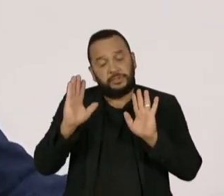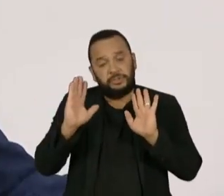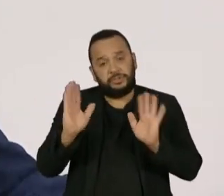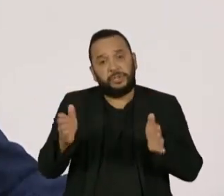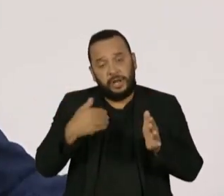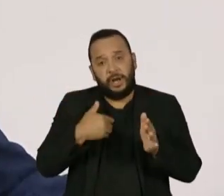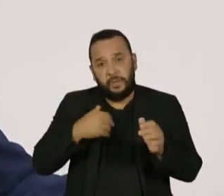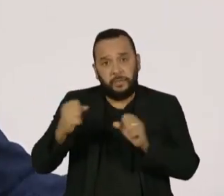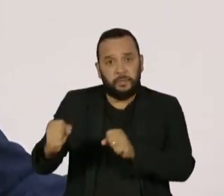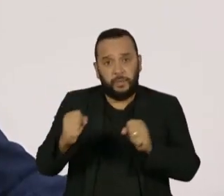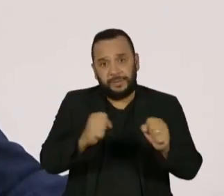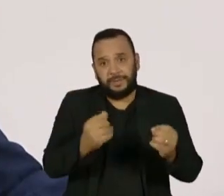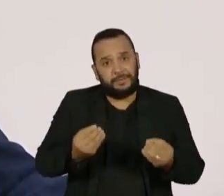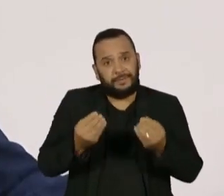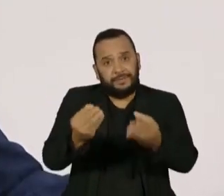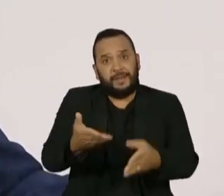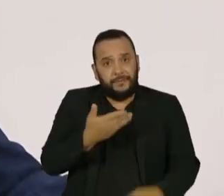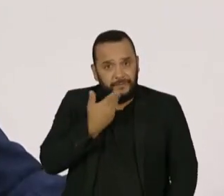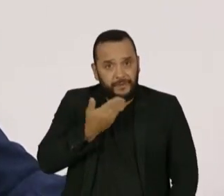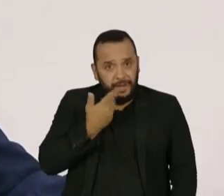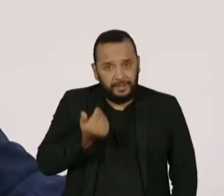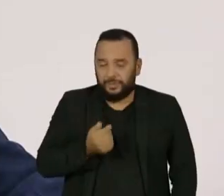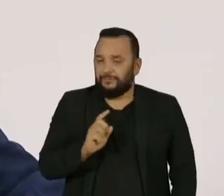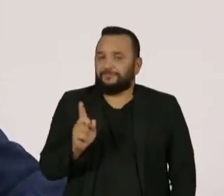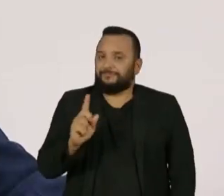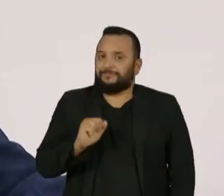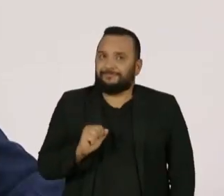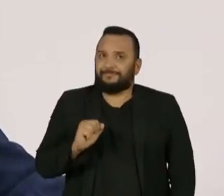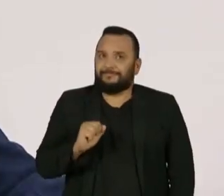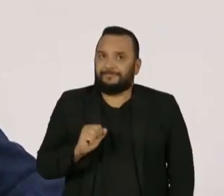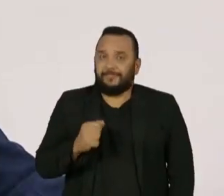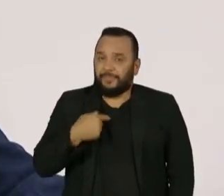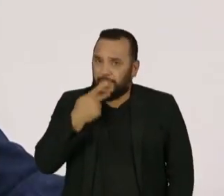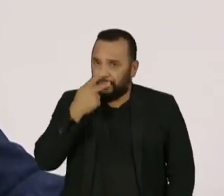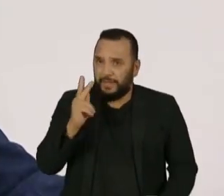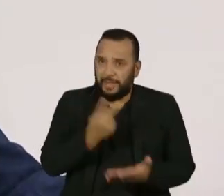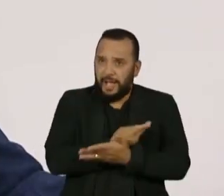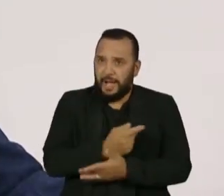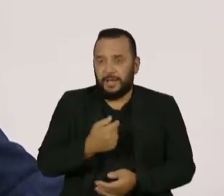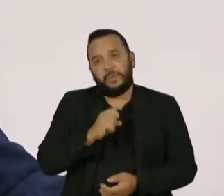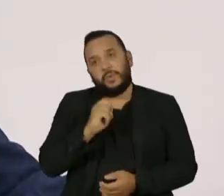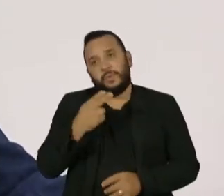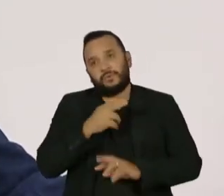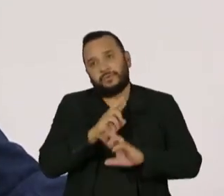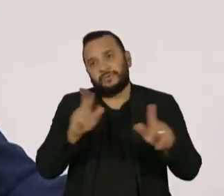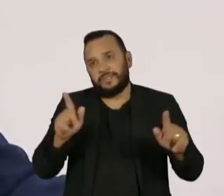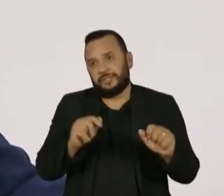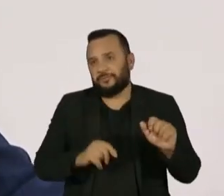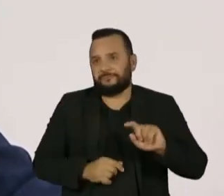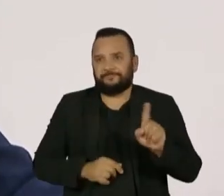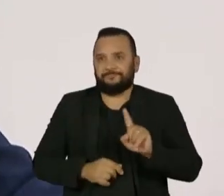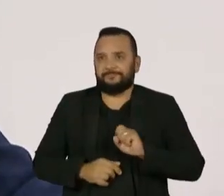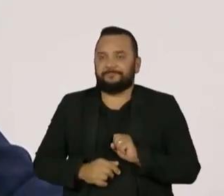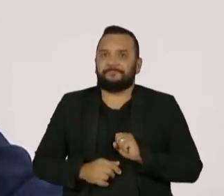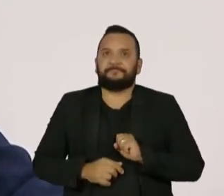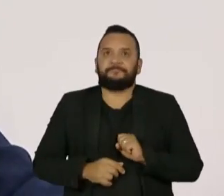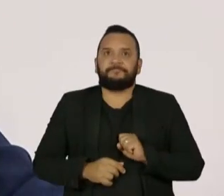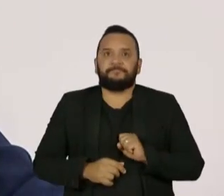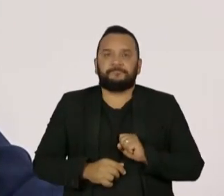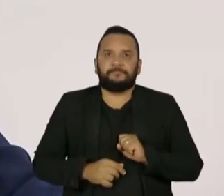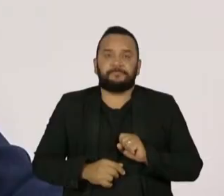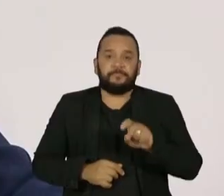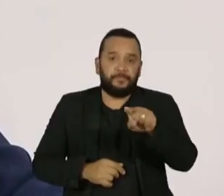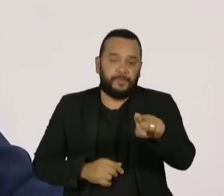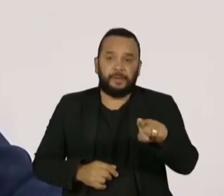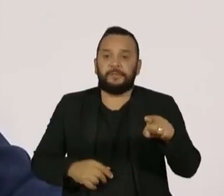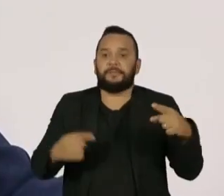vai ser entregue de volta graciosamente. Não é porque eu vou dizer que está errado ou está diferente, né? Então, é necessário que você